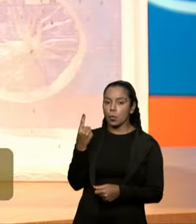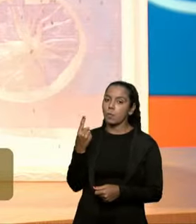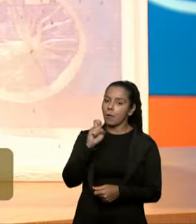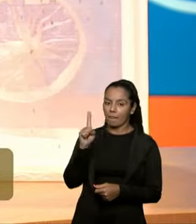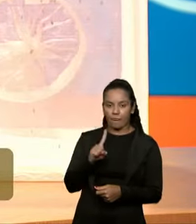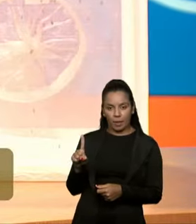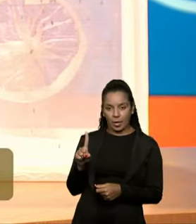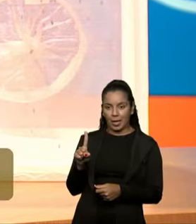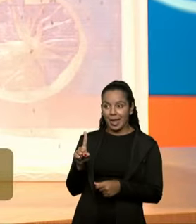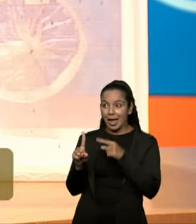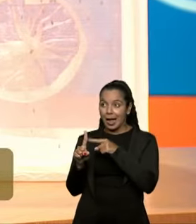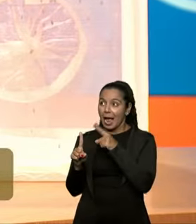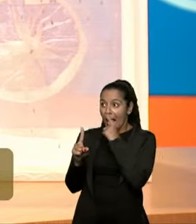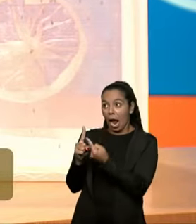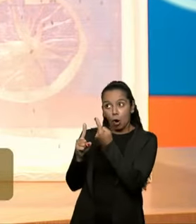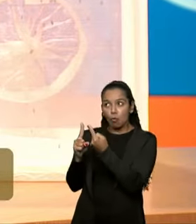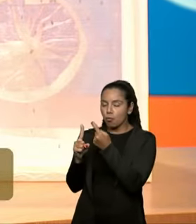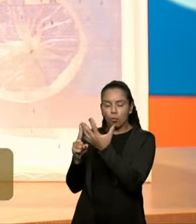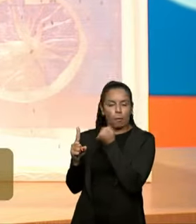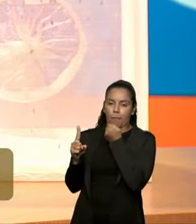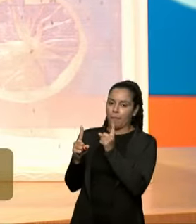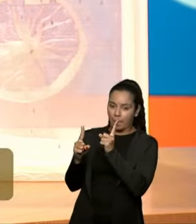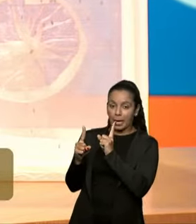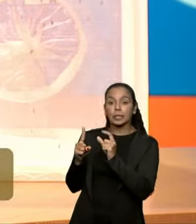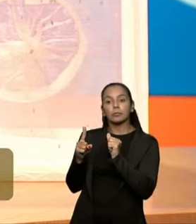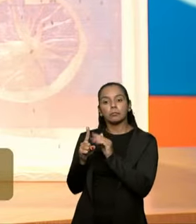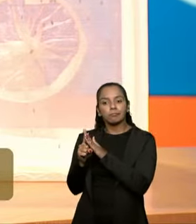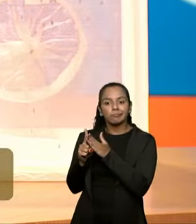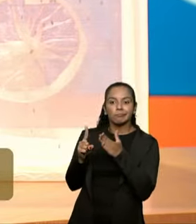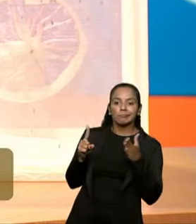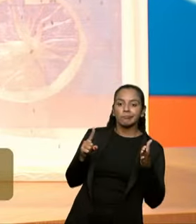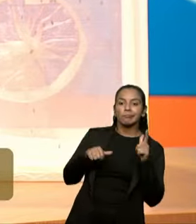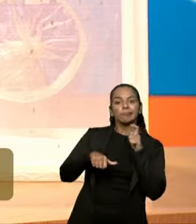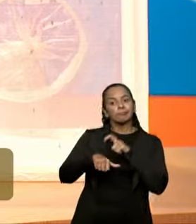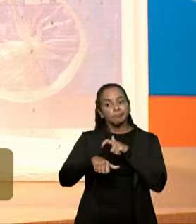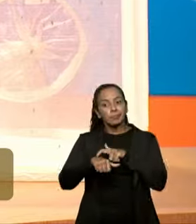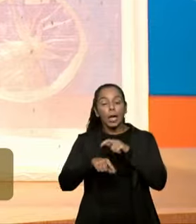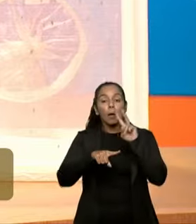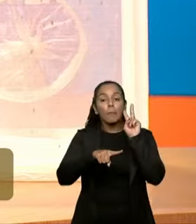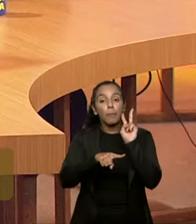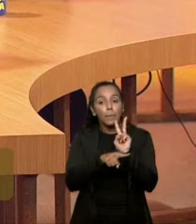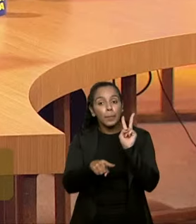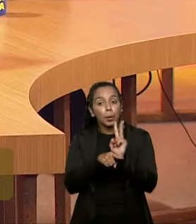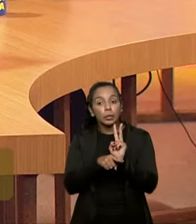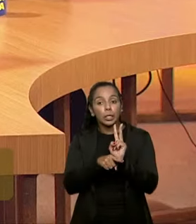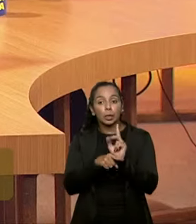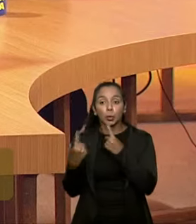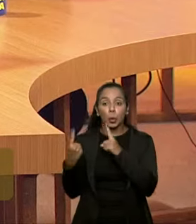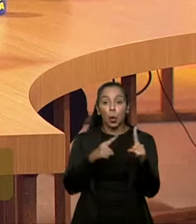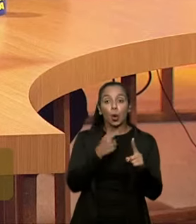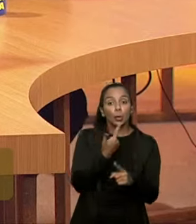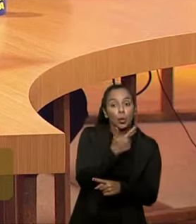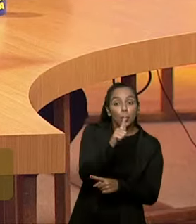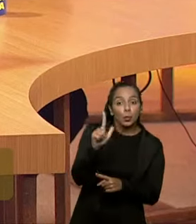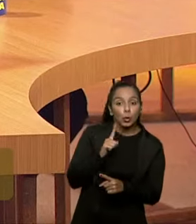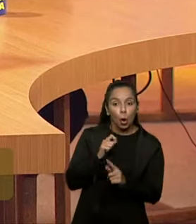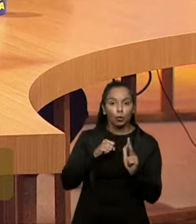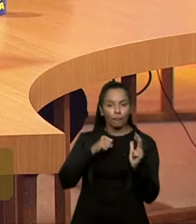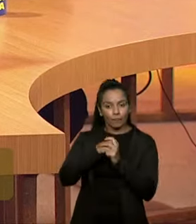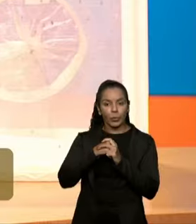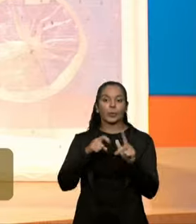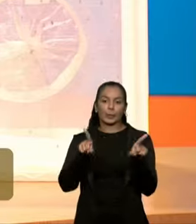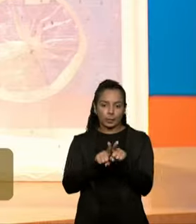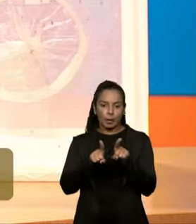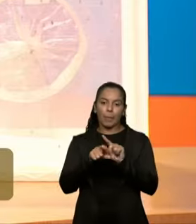vez, você nunca mais vai pegar a dengue 1. E durante algum tempo, você fica protegido contra os outros sorotipos também. Porque eles